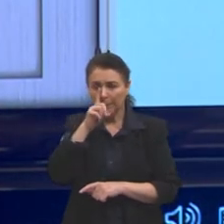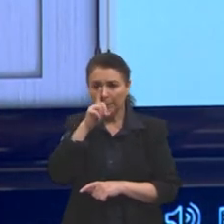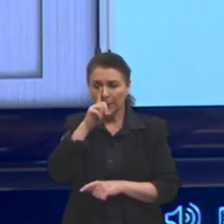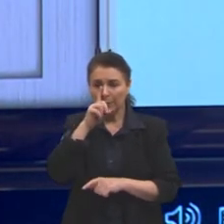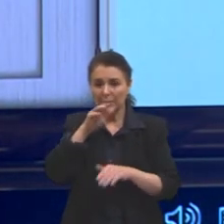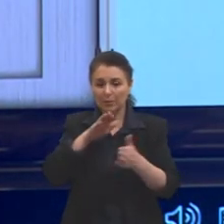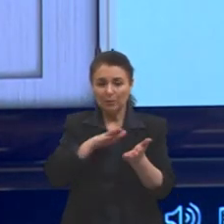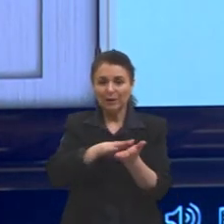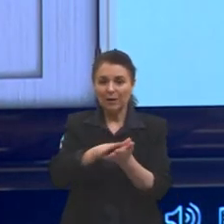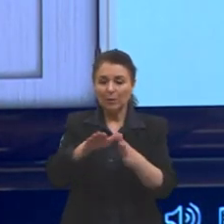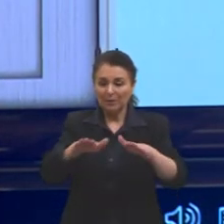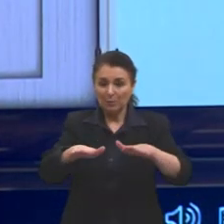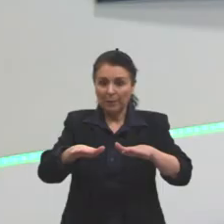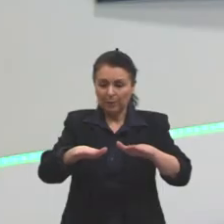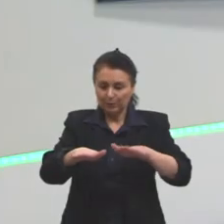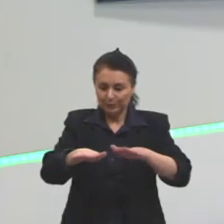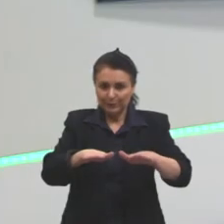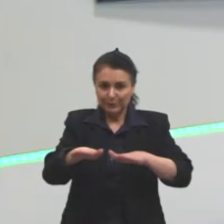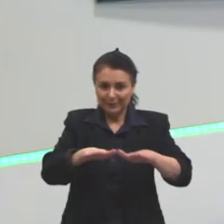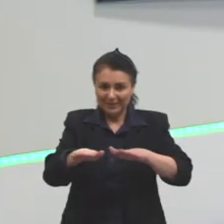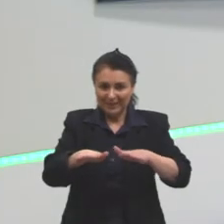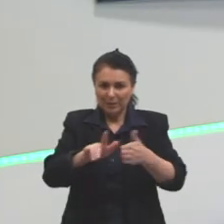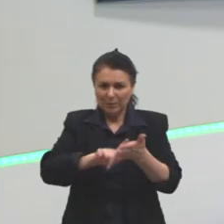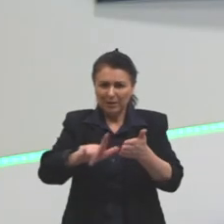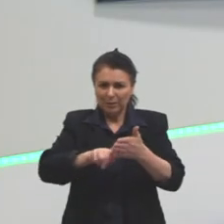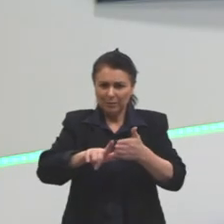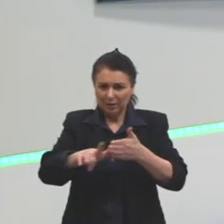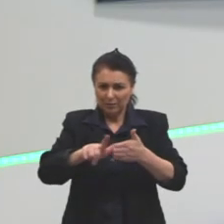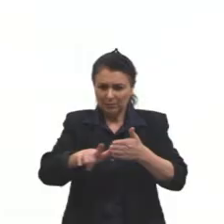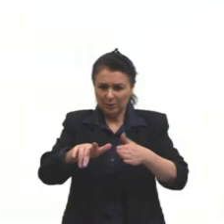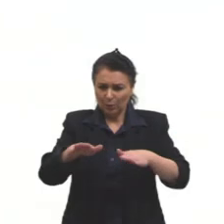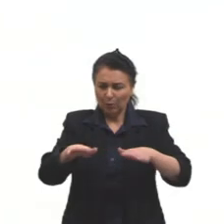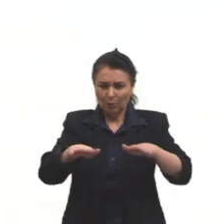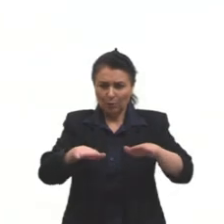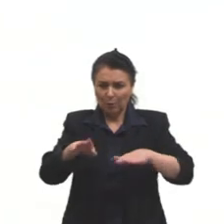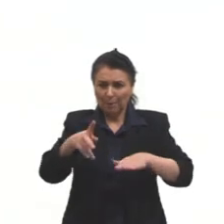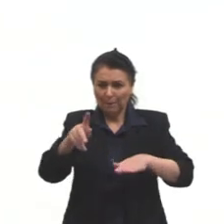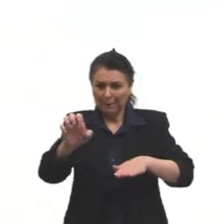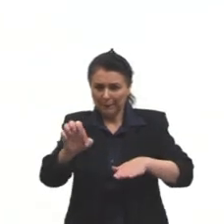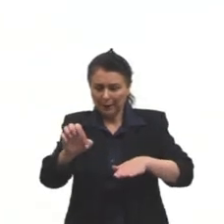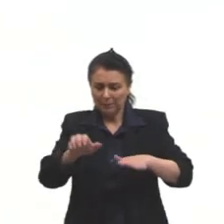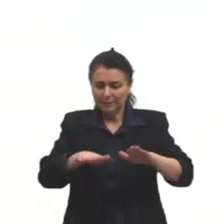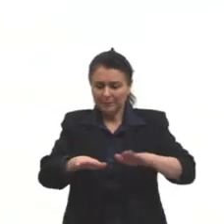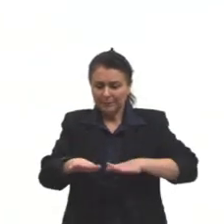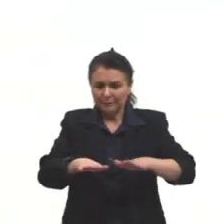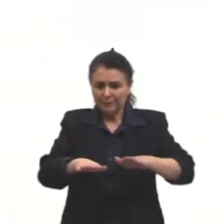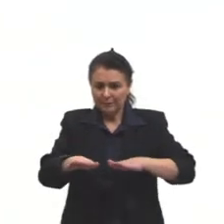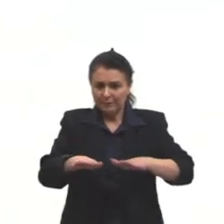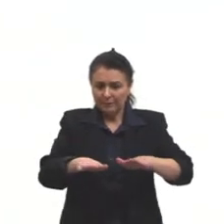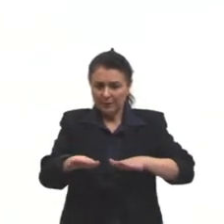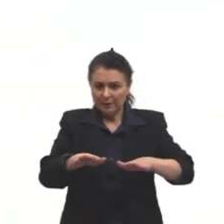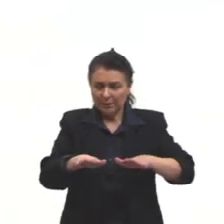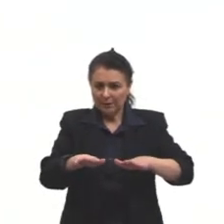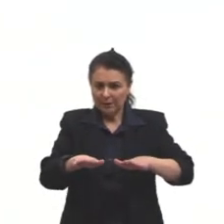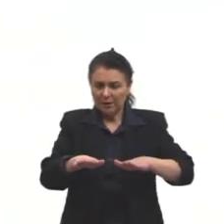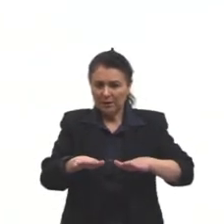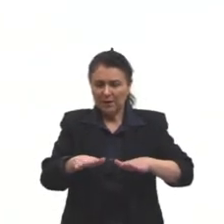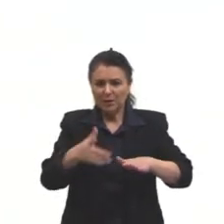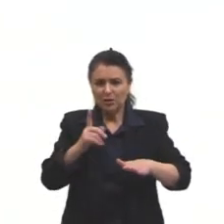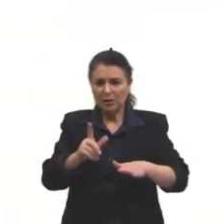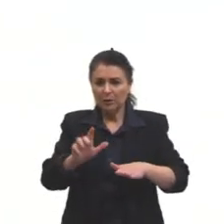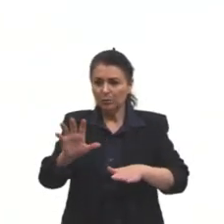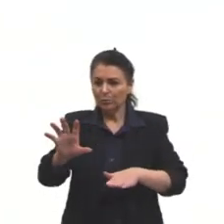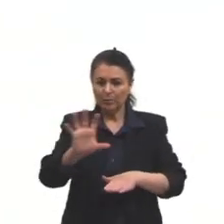vai limpar os pés no tapete no tapete bem felpudo assim e limpou os pés e direto encostou na